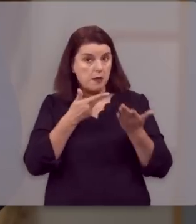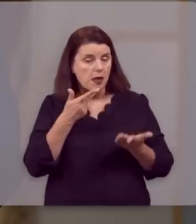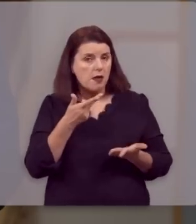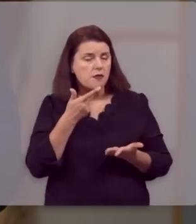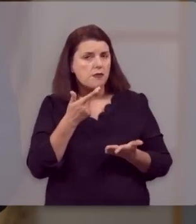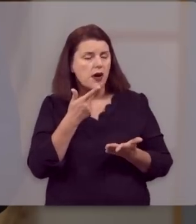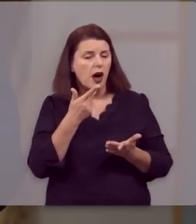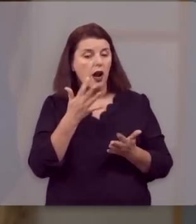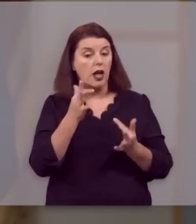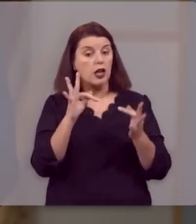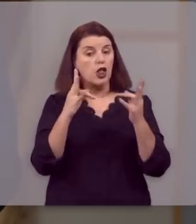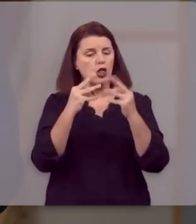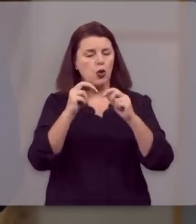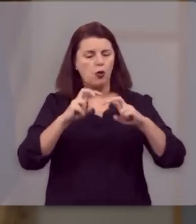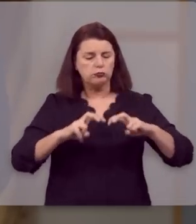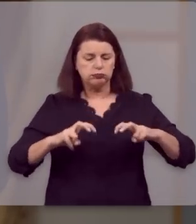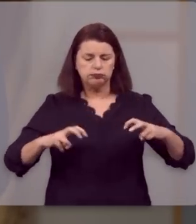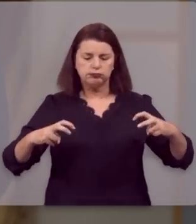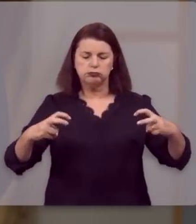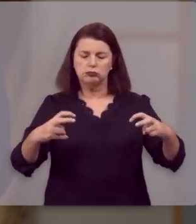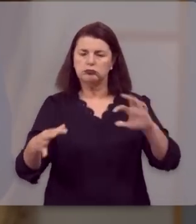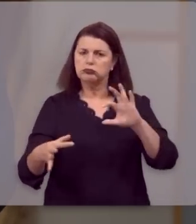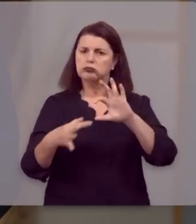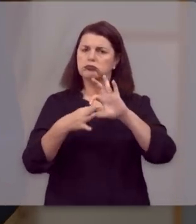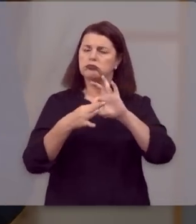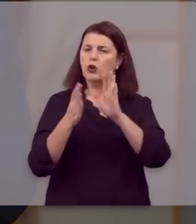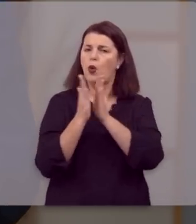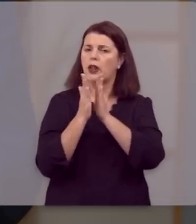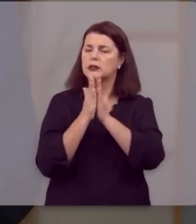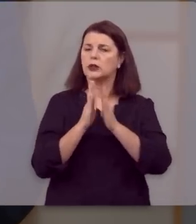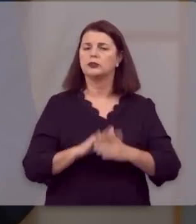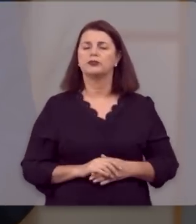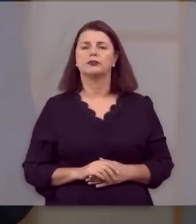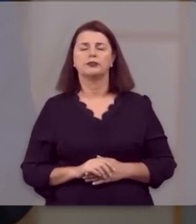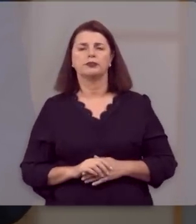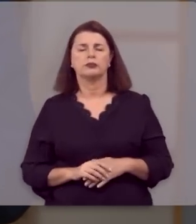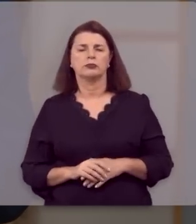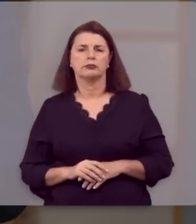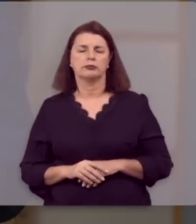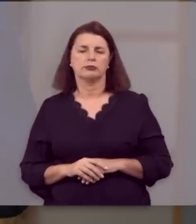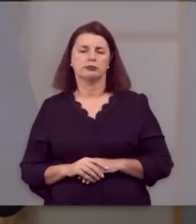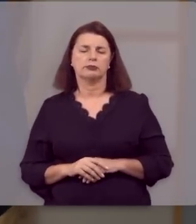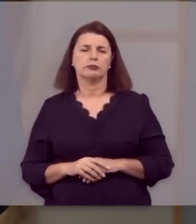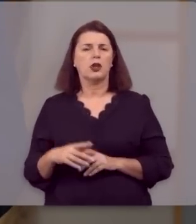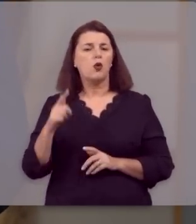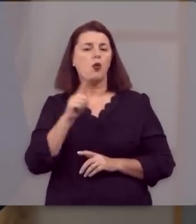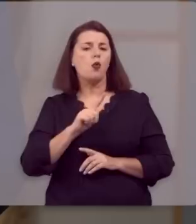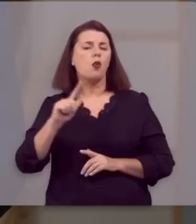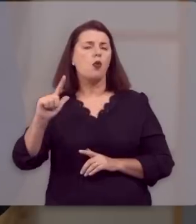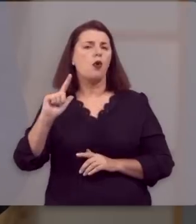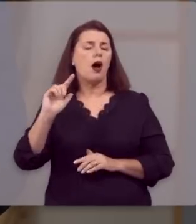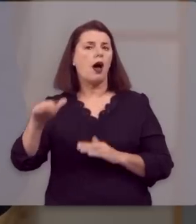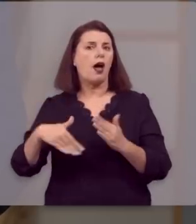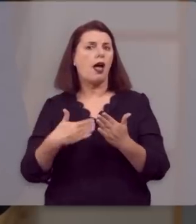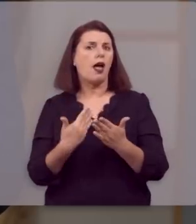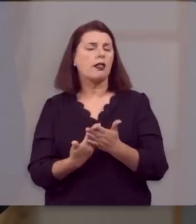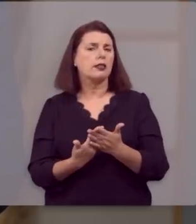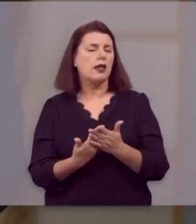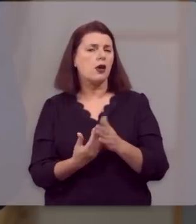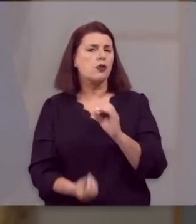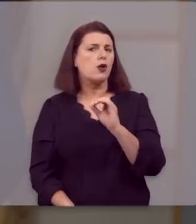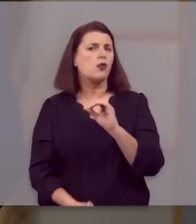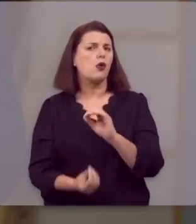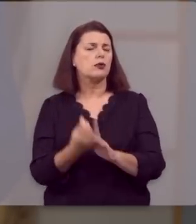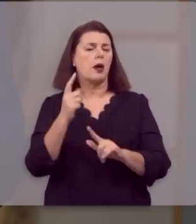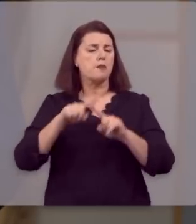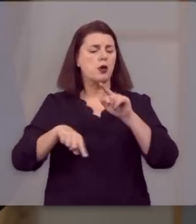ali todos permaneceram unânimes em oração. E permaneceram assim até que